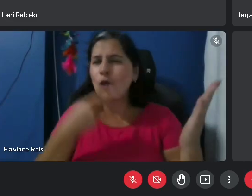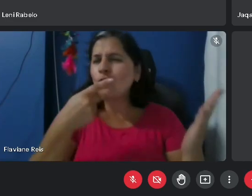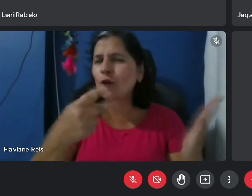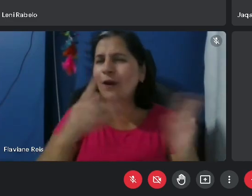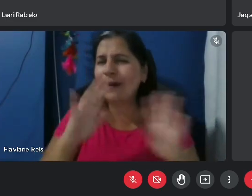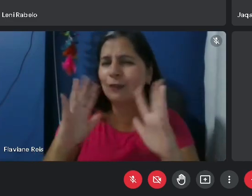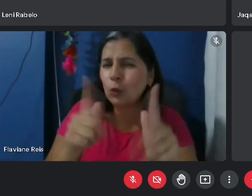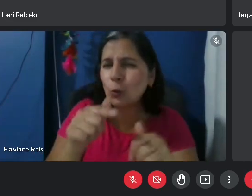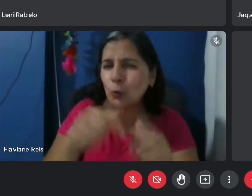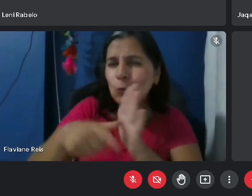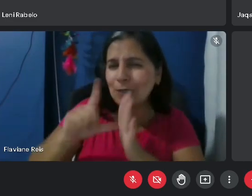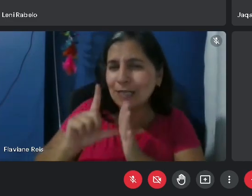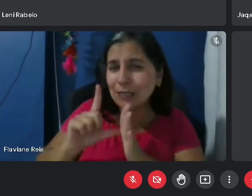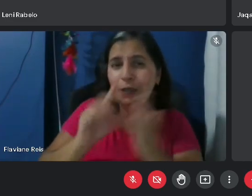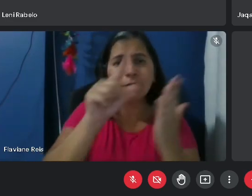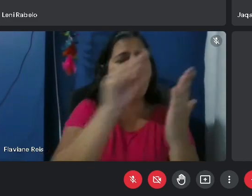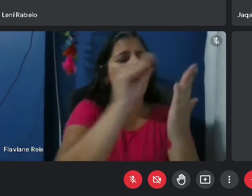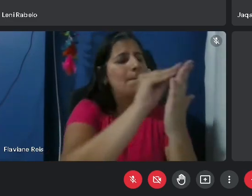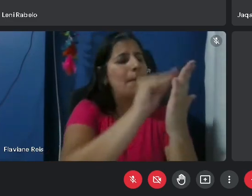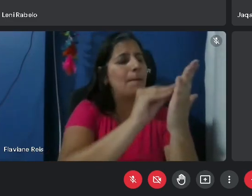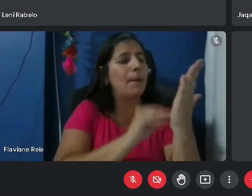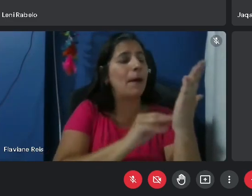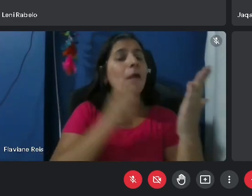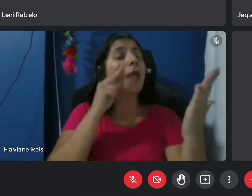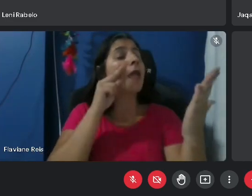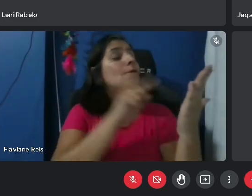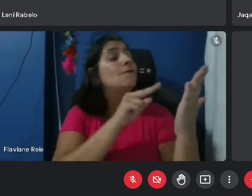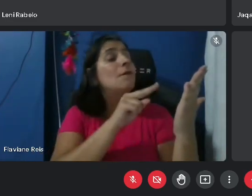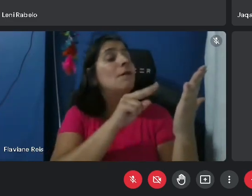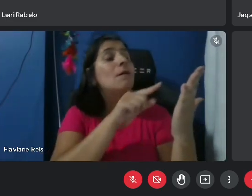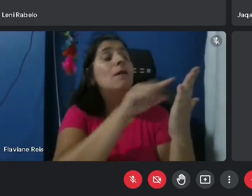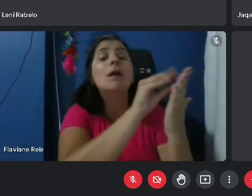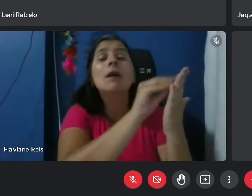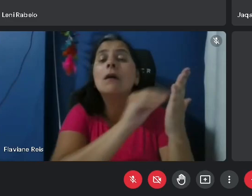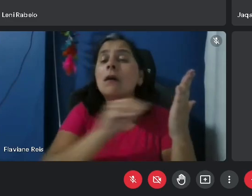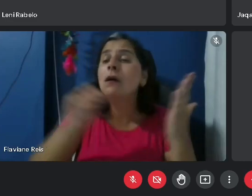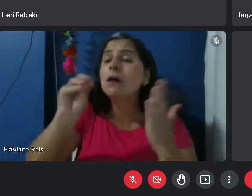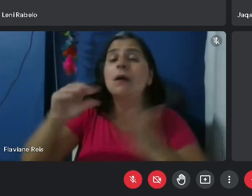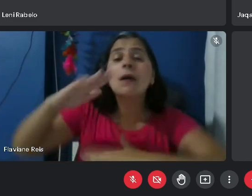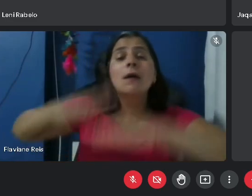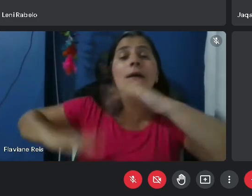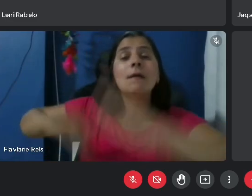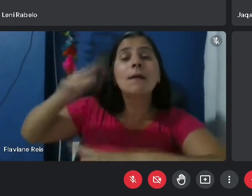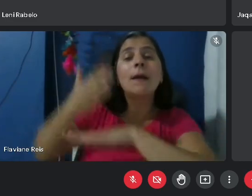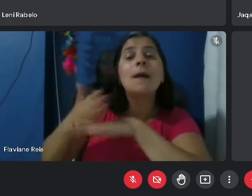e elencando esses pontos. Antes eu falei algumas conquistas,